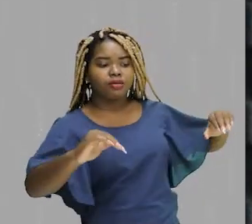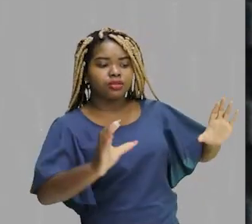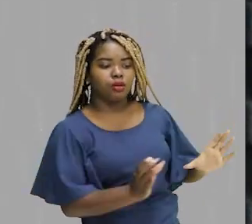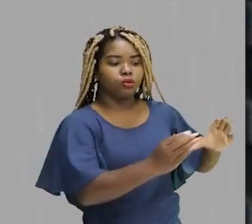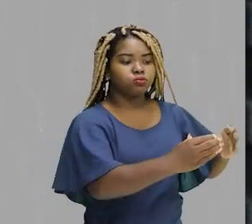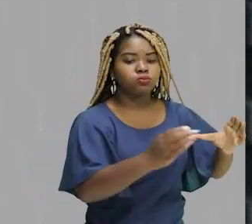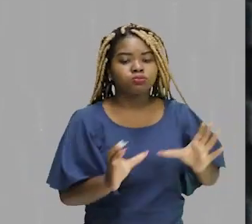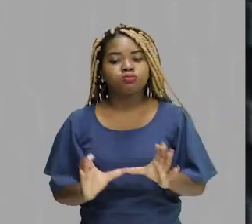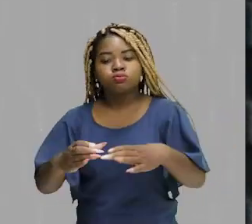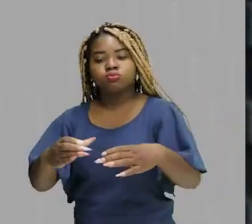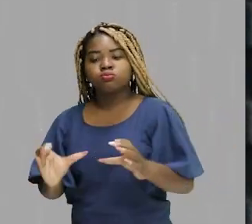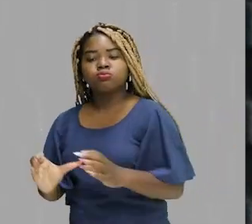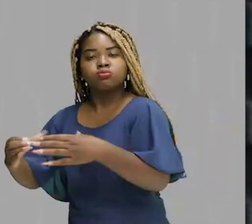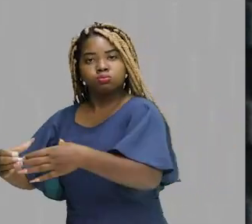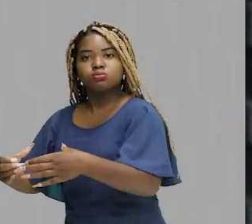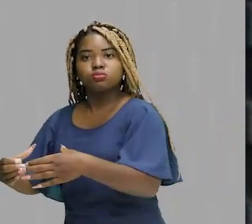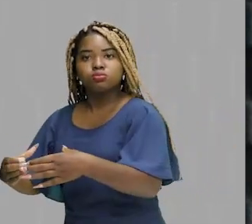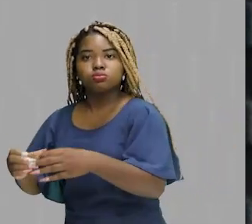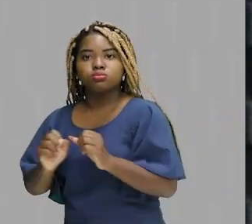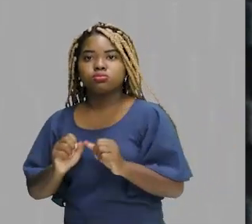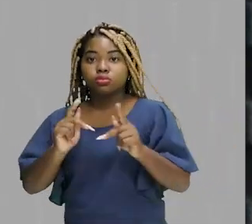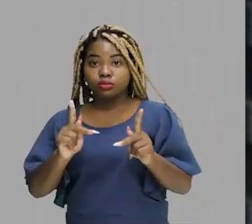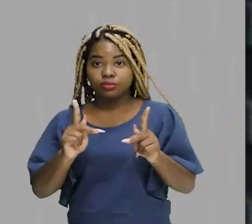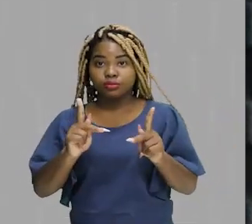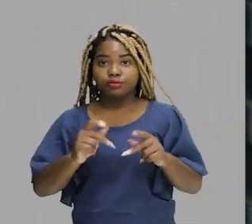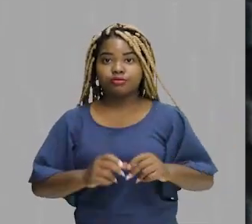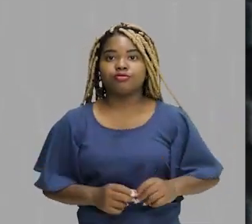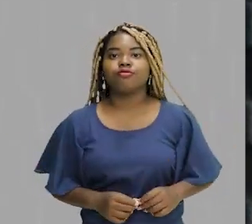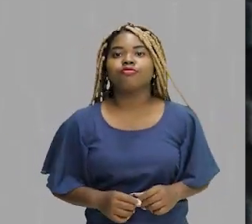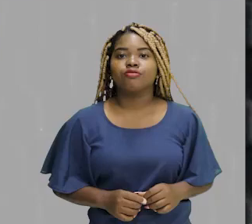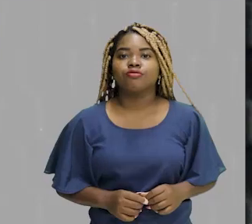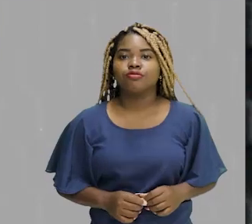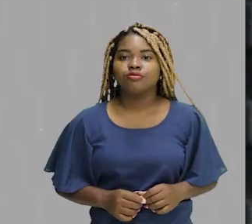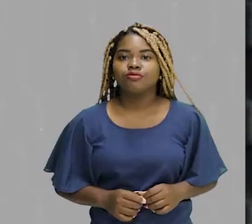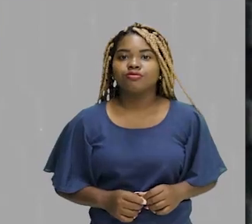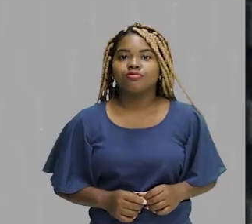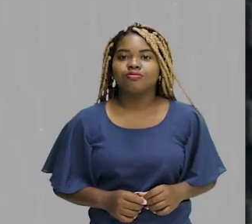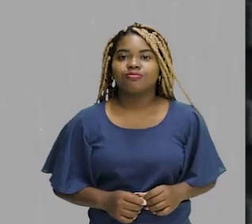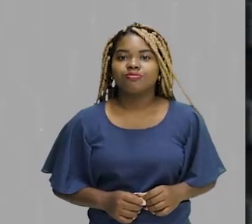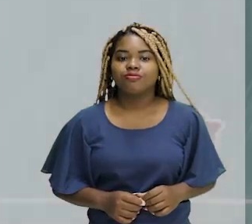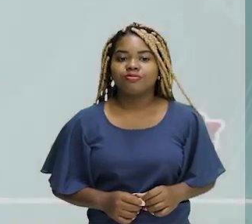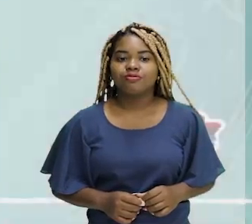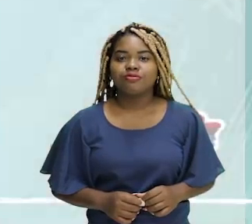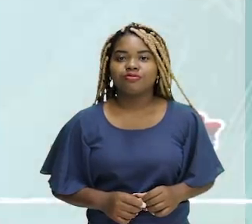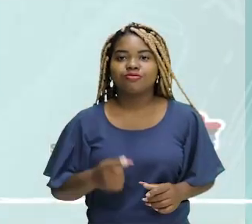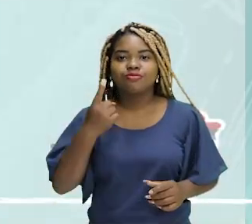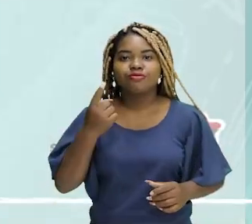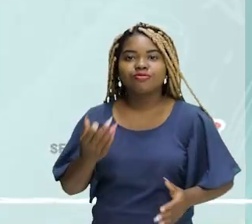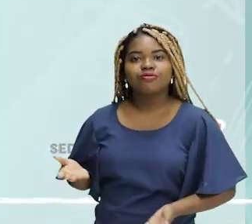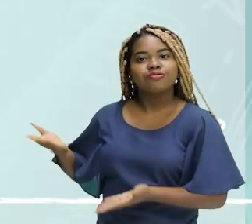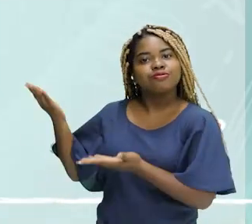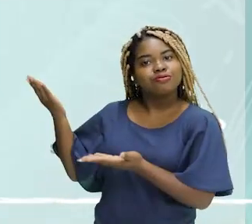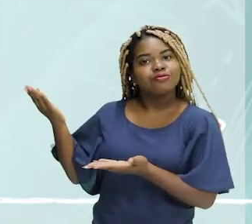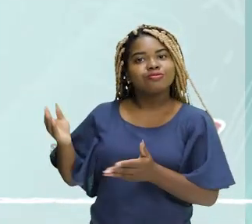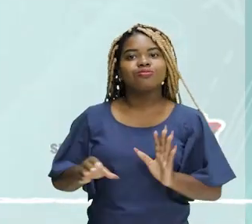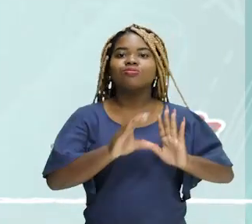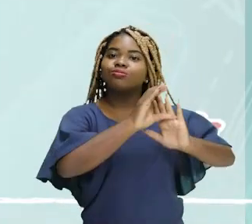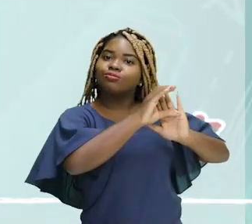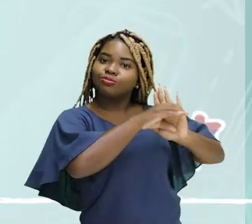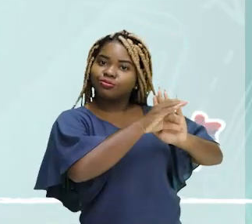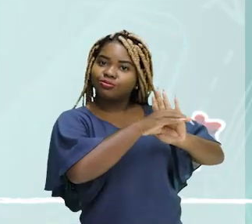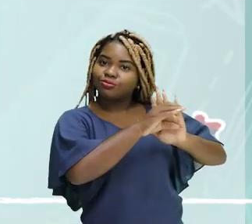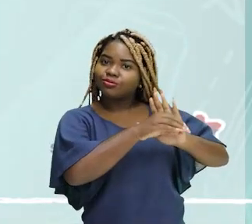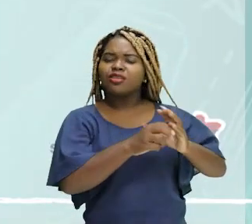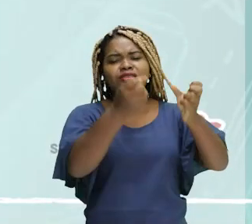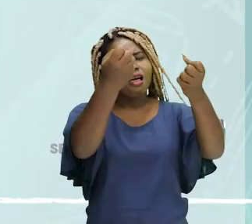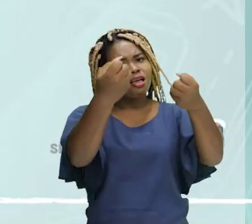dos sais em grupos. Show de bola? Então vamos acompanhar. Bom, função química, eu